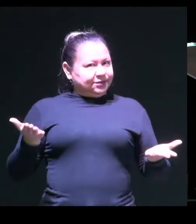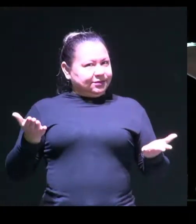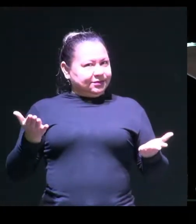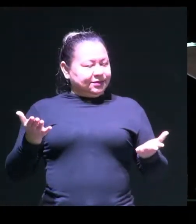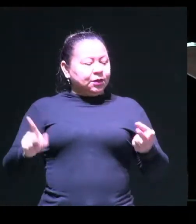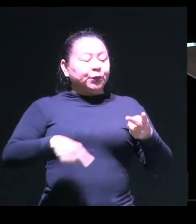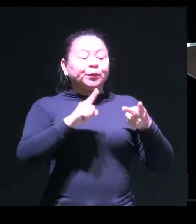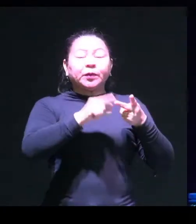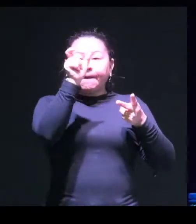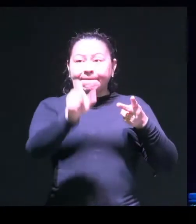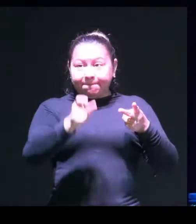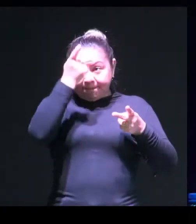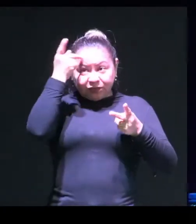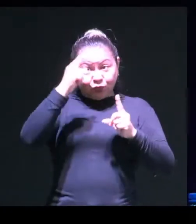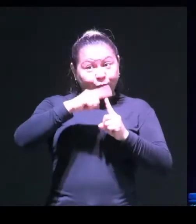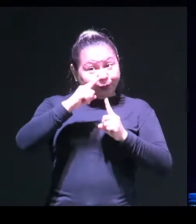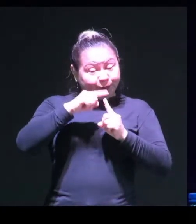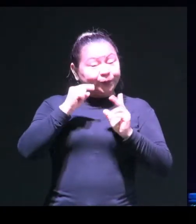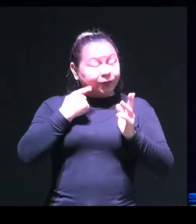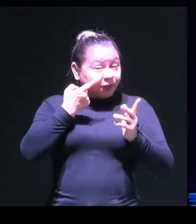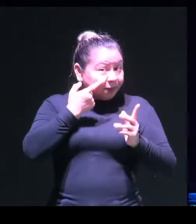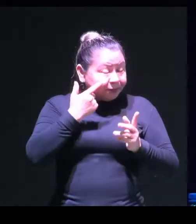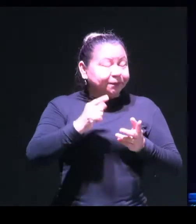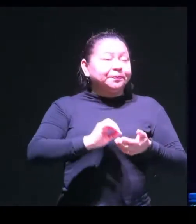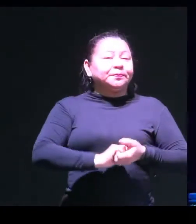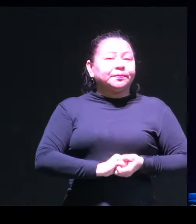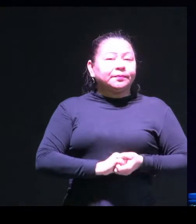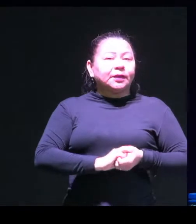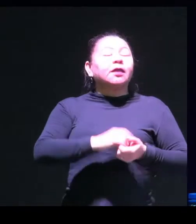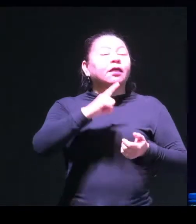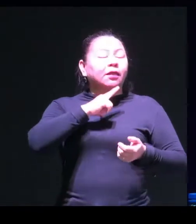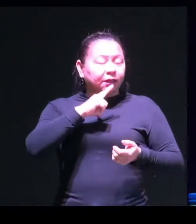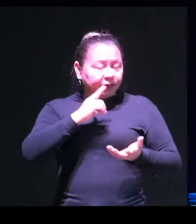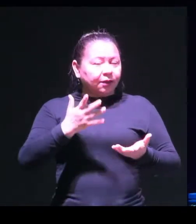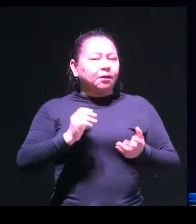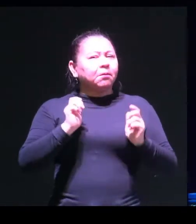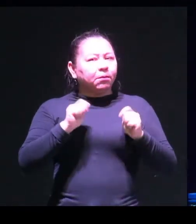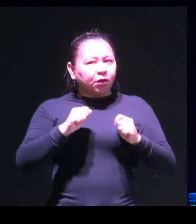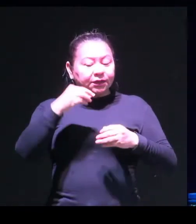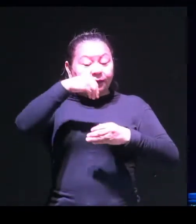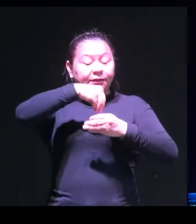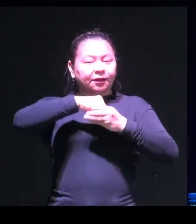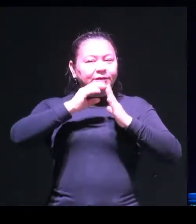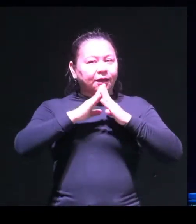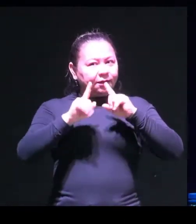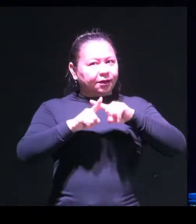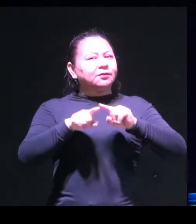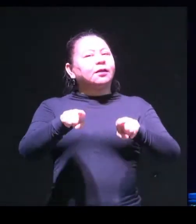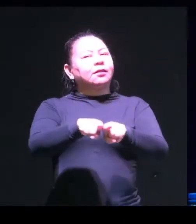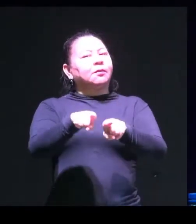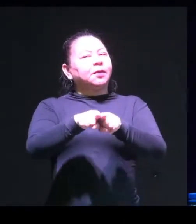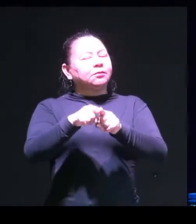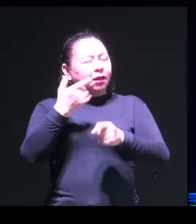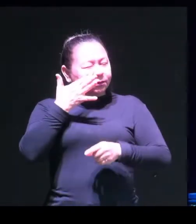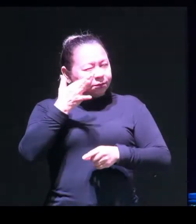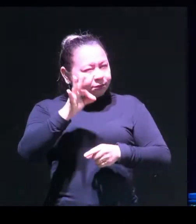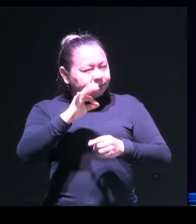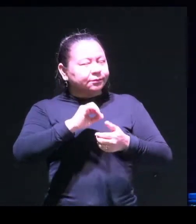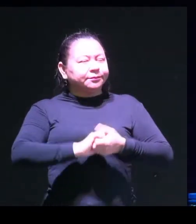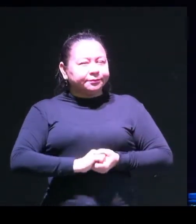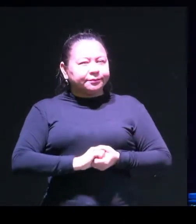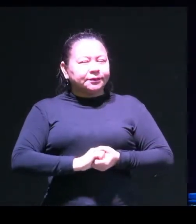O segundo tipo de pessoa que existe, e esses podem estar dentro da igreja também,